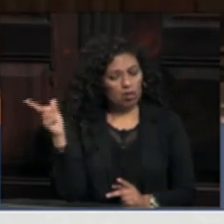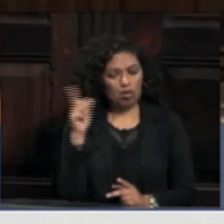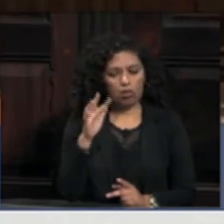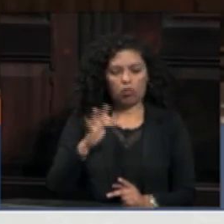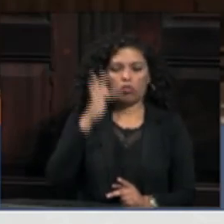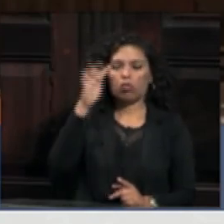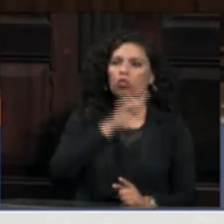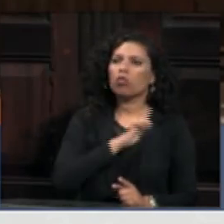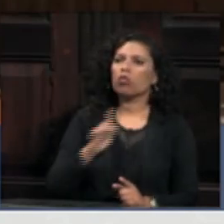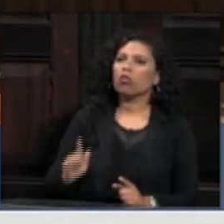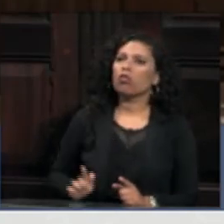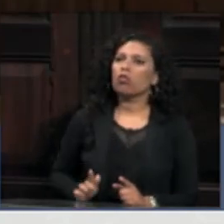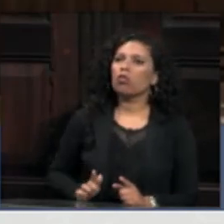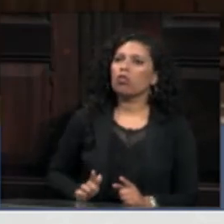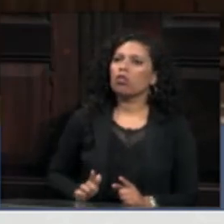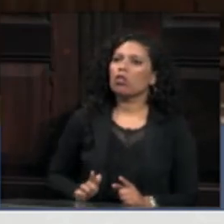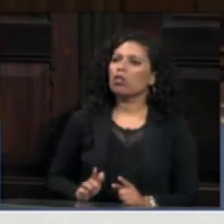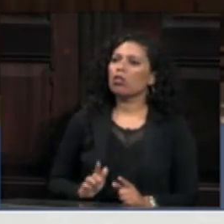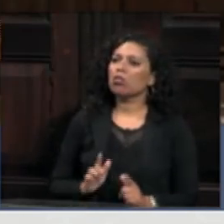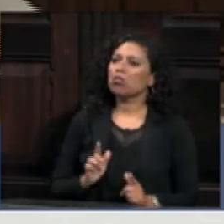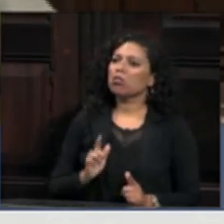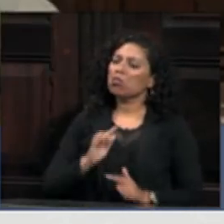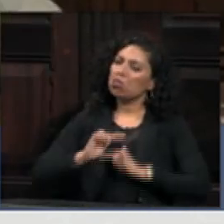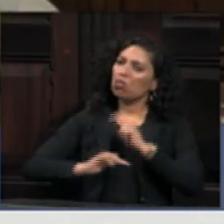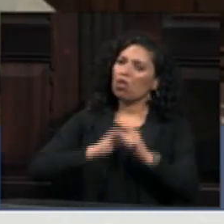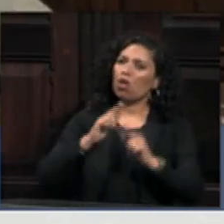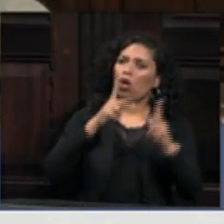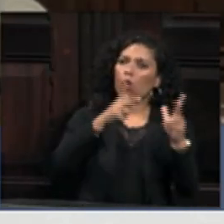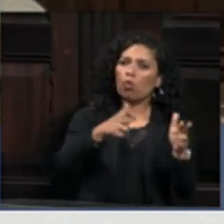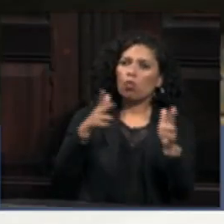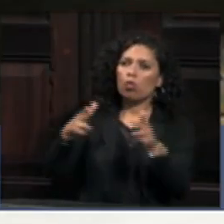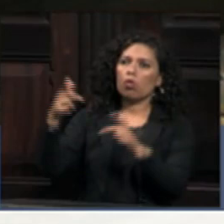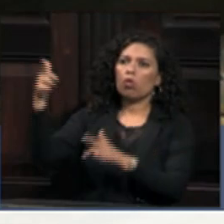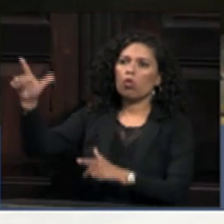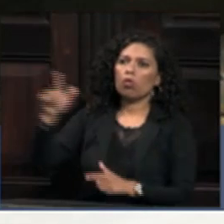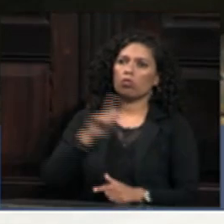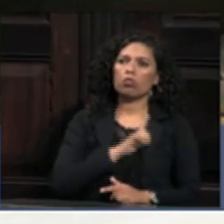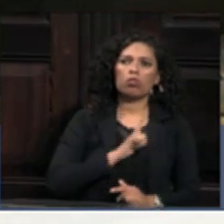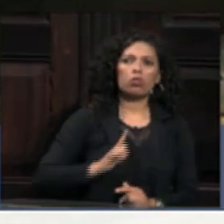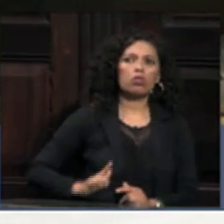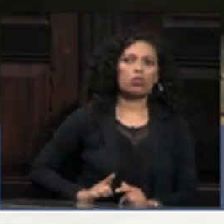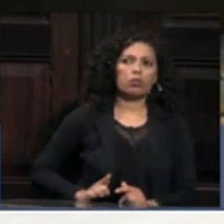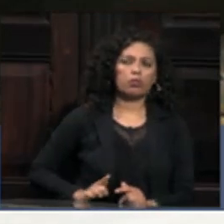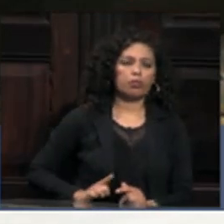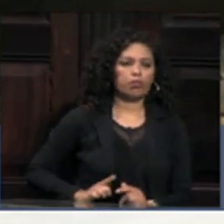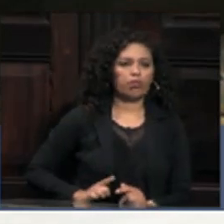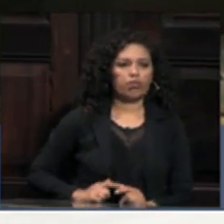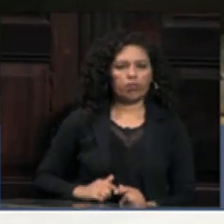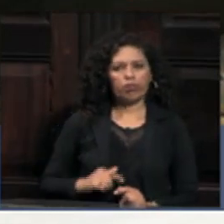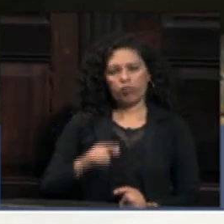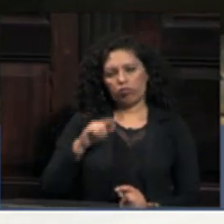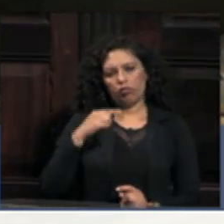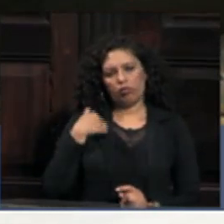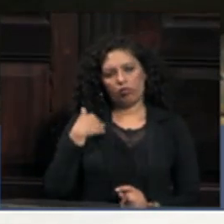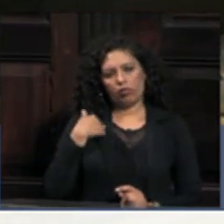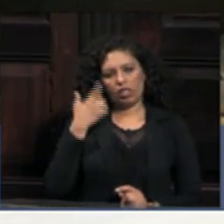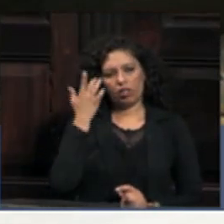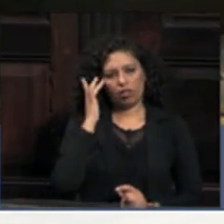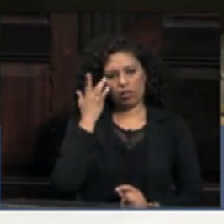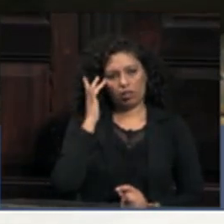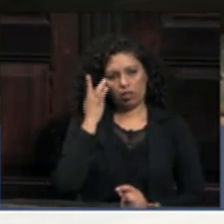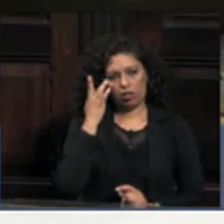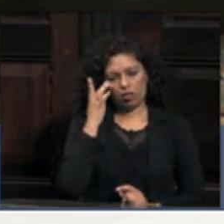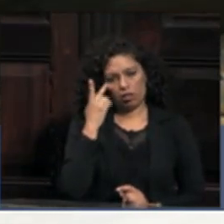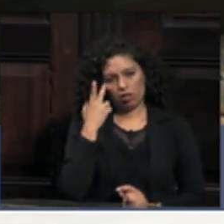mais do mesmo. Deputado Paulo Ramos, por favor. Sabe, Vossa Excelência, que chegamos a